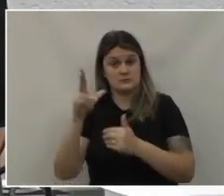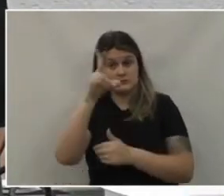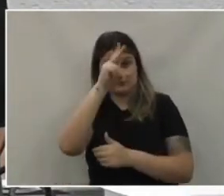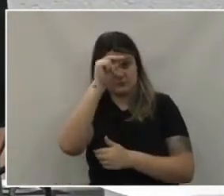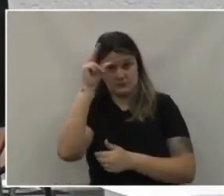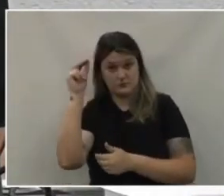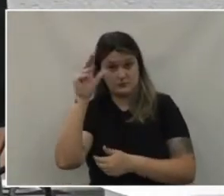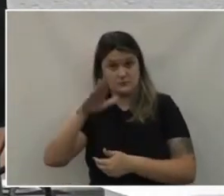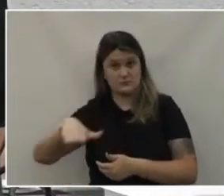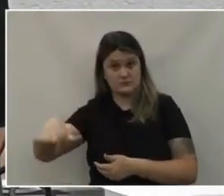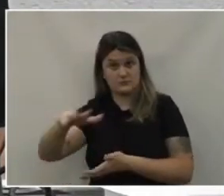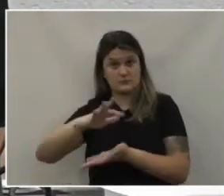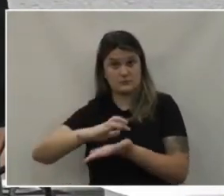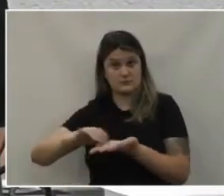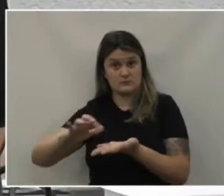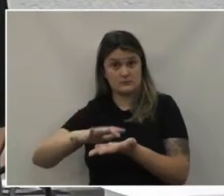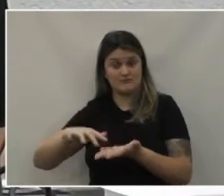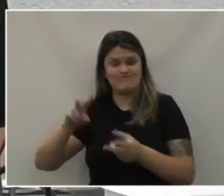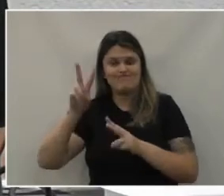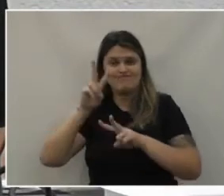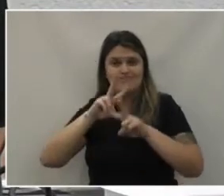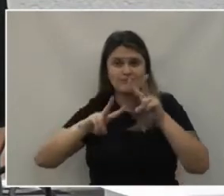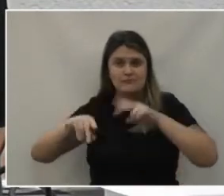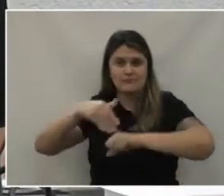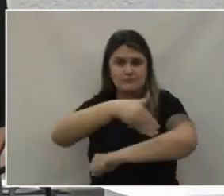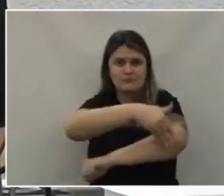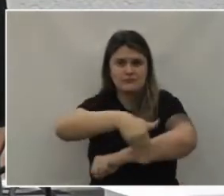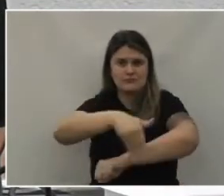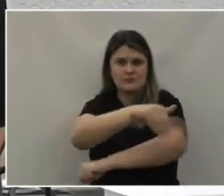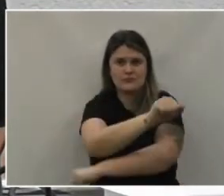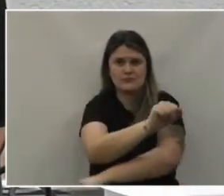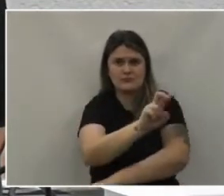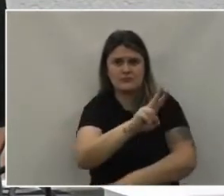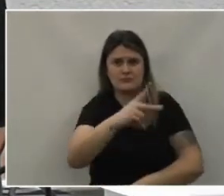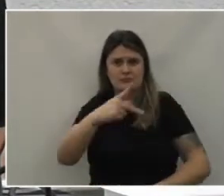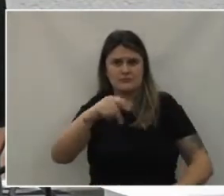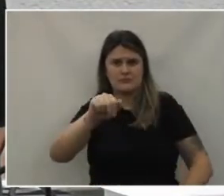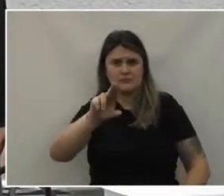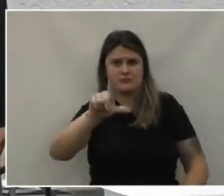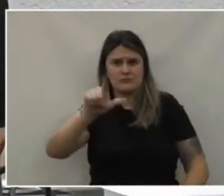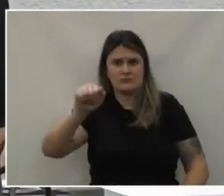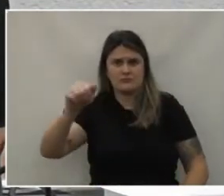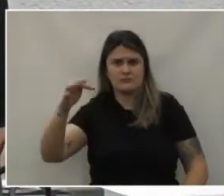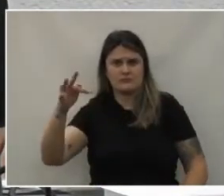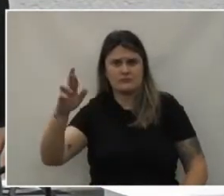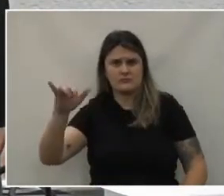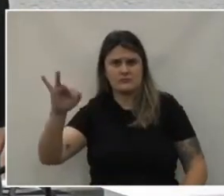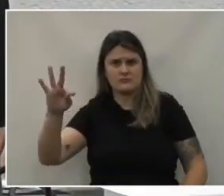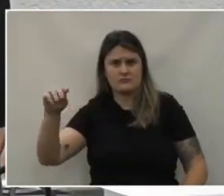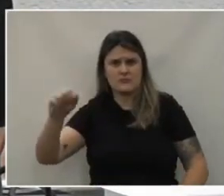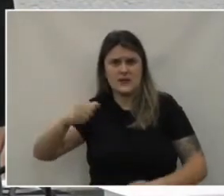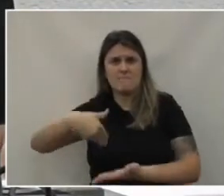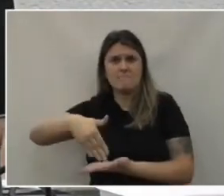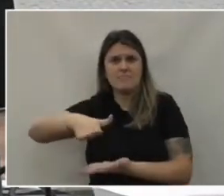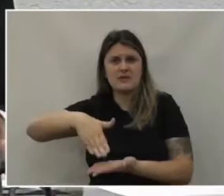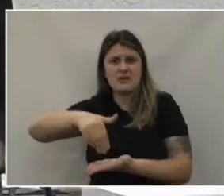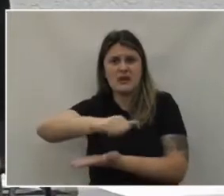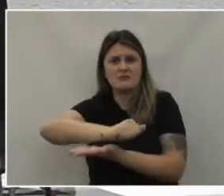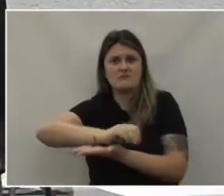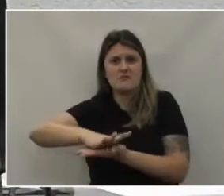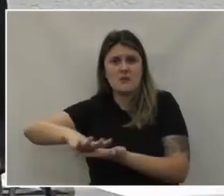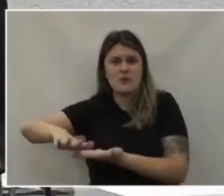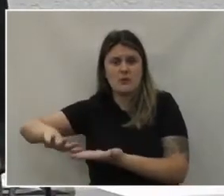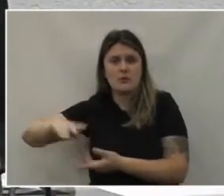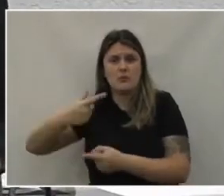secretários responsáveis, verificar a Avenida Paula Freitas está precisando de uma nova pintura no asfalto.